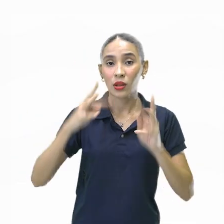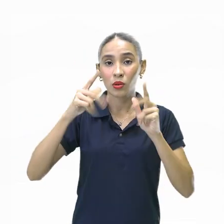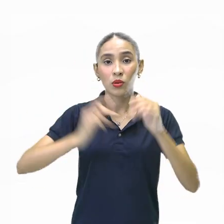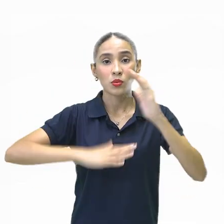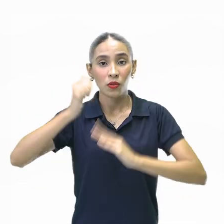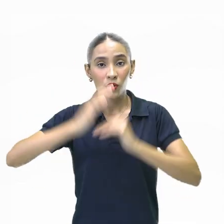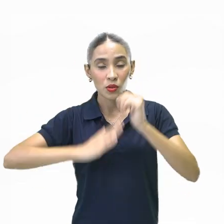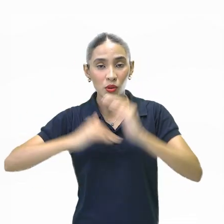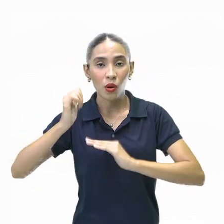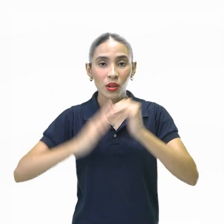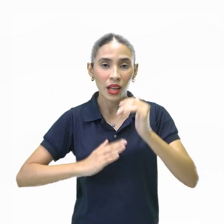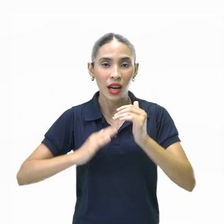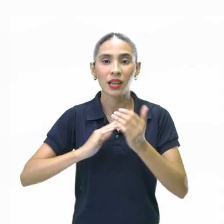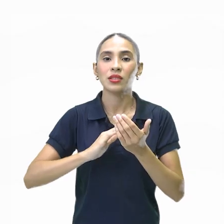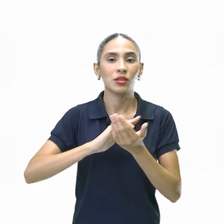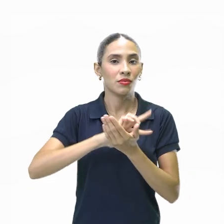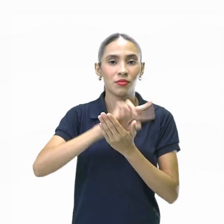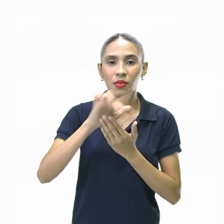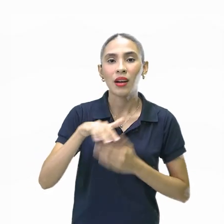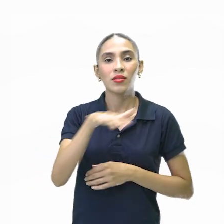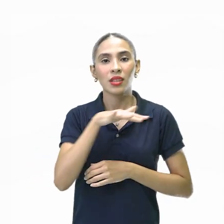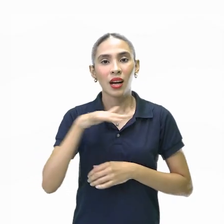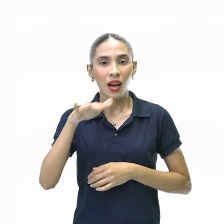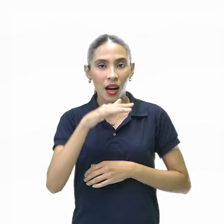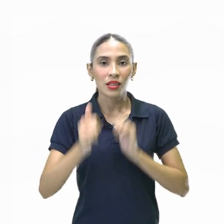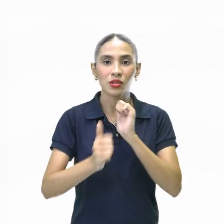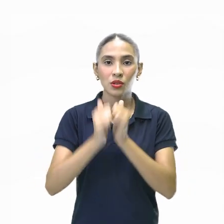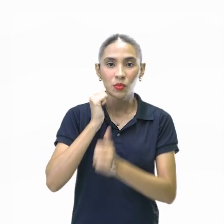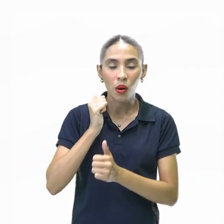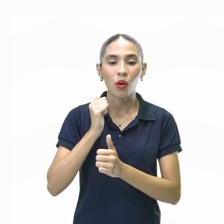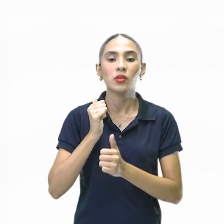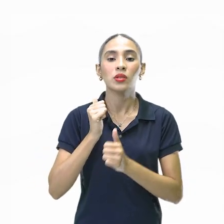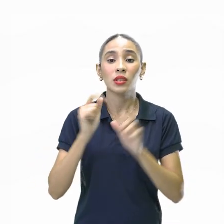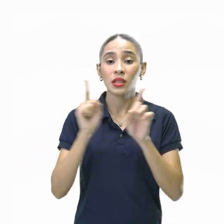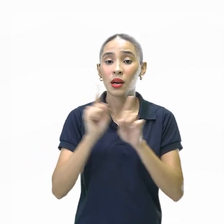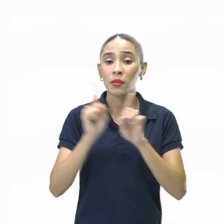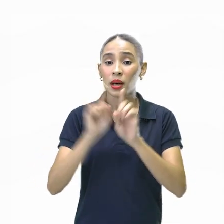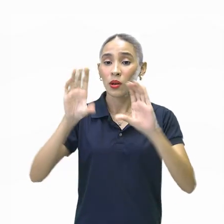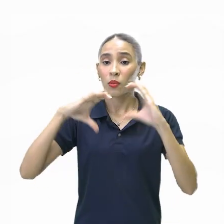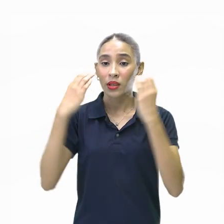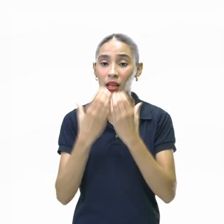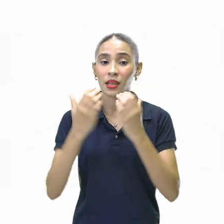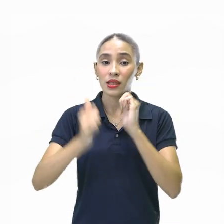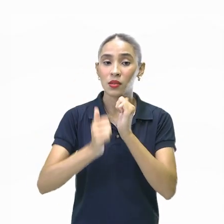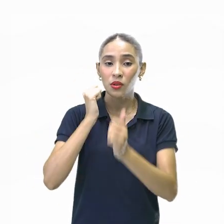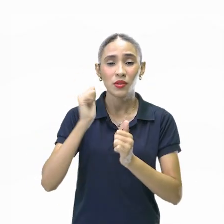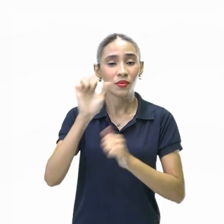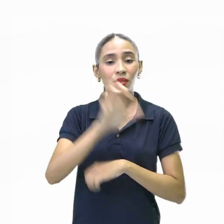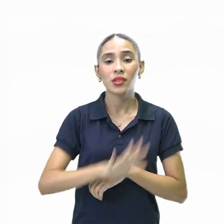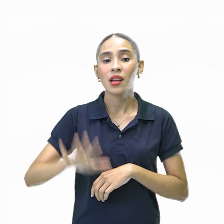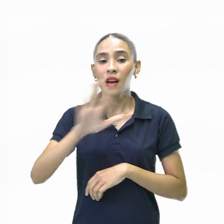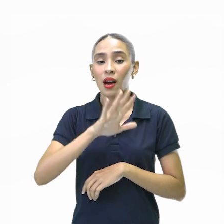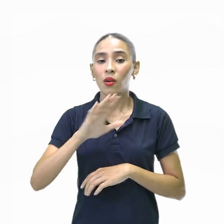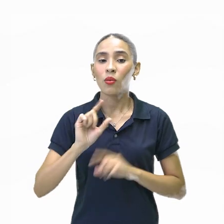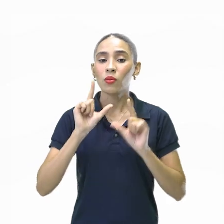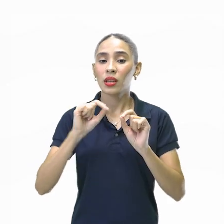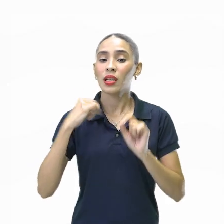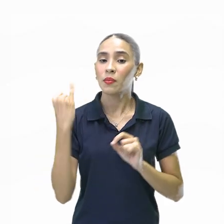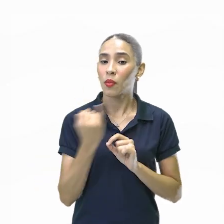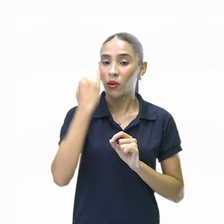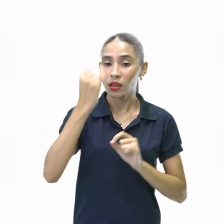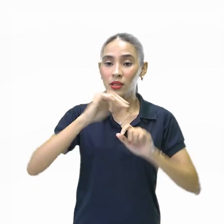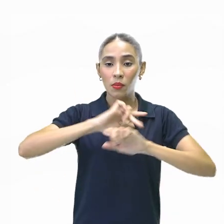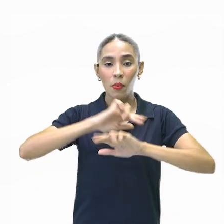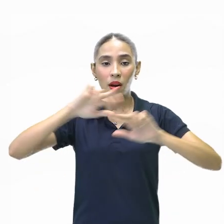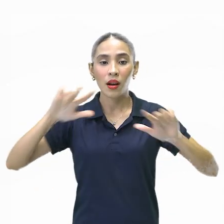treinadores, dirigentes esportivos, espectadores e comunidades esportivas em geral, sobre a importância da